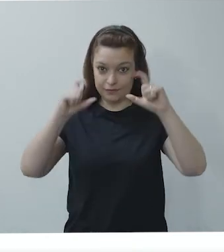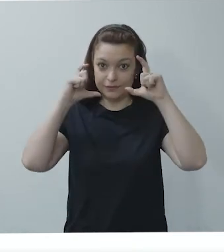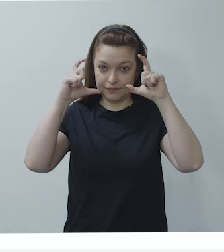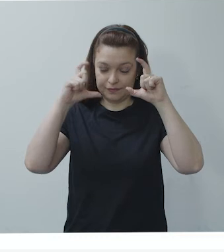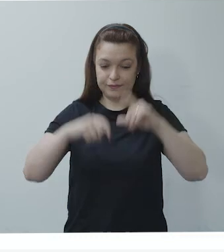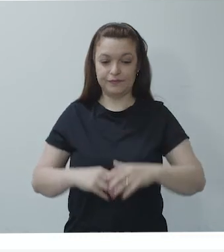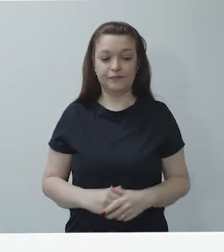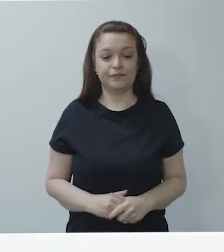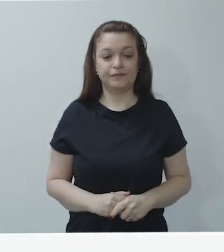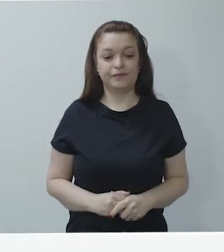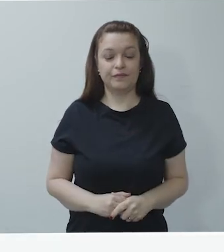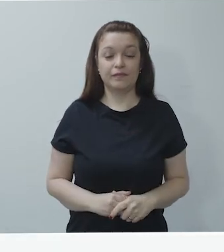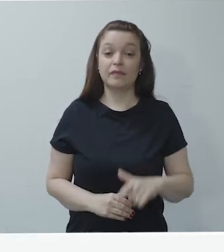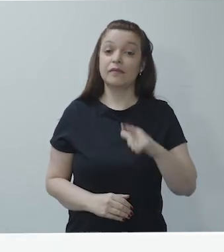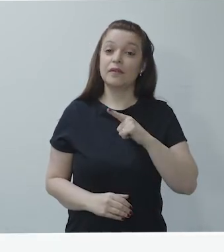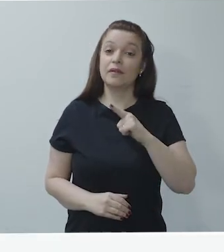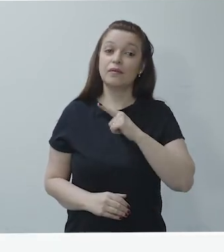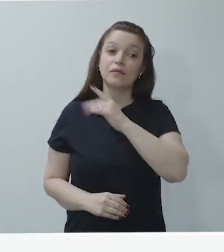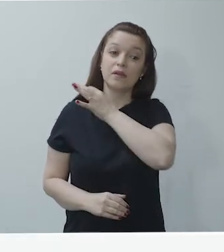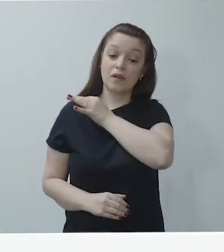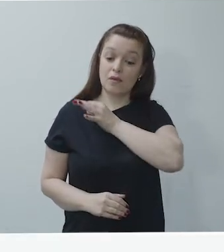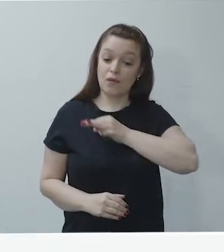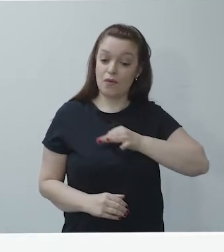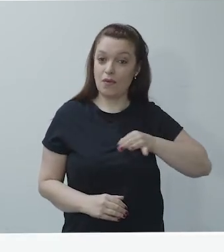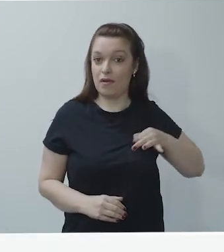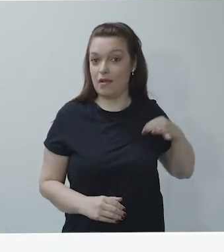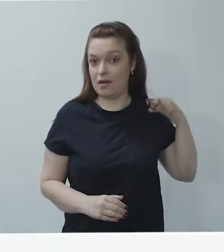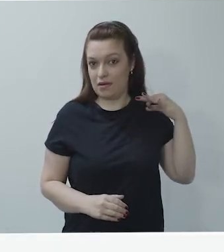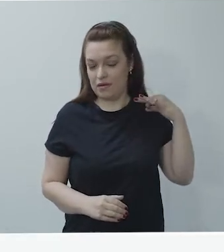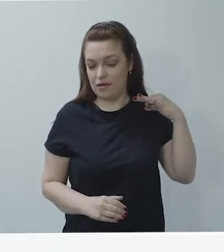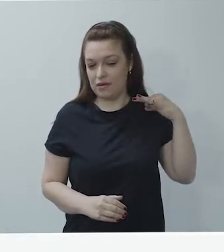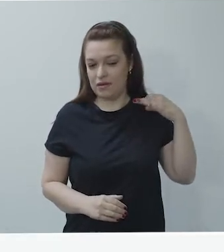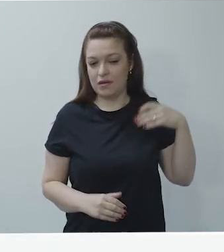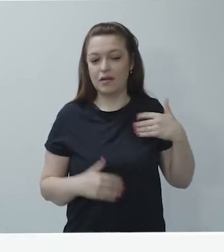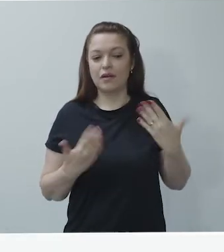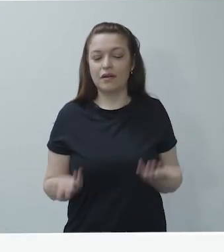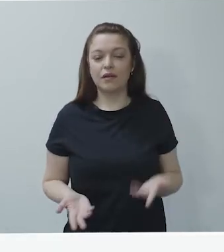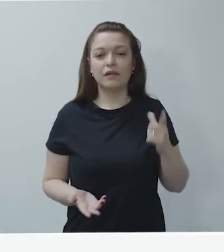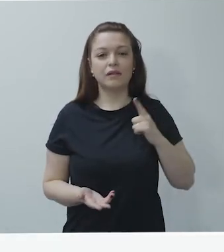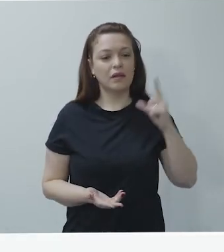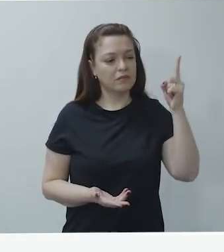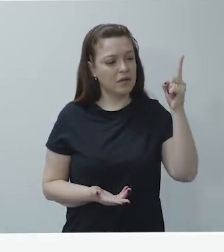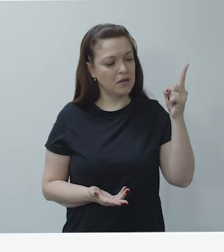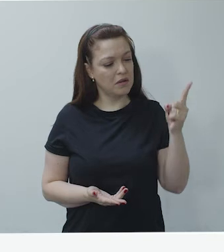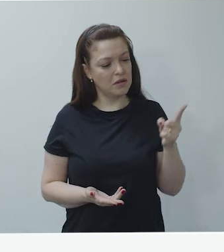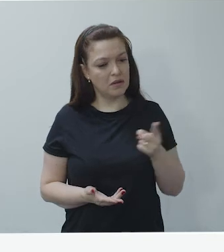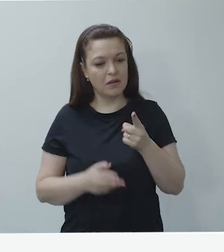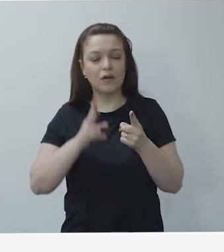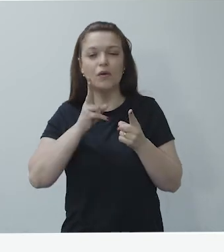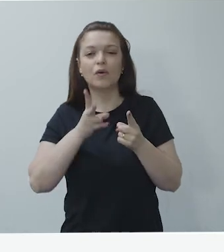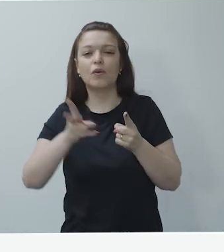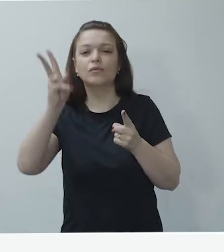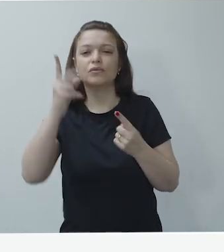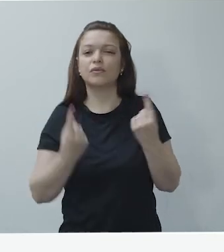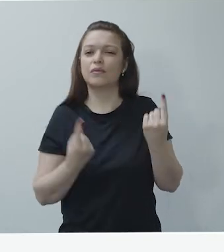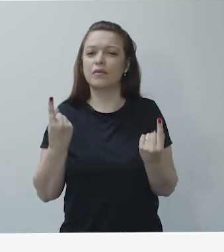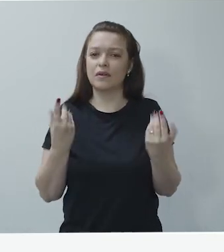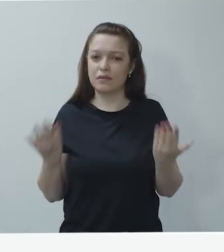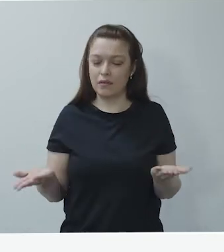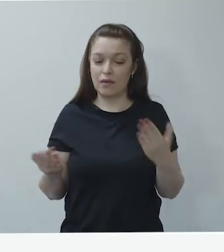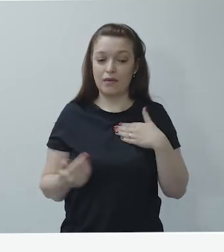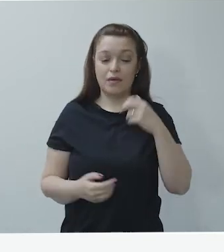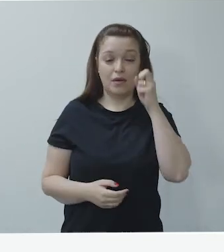Prestem atenção lá na tela. Eu tenho um colar. Quais são as próximas 3 peças da